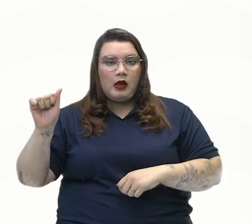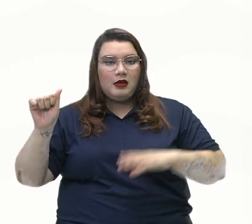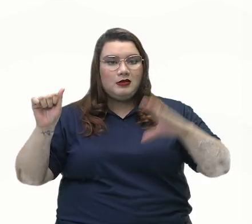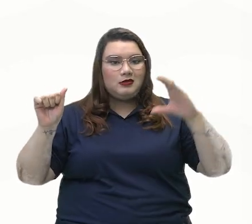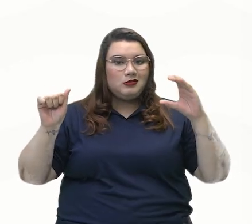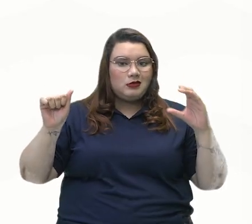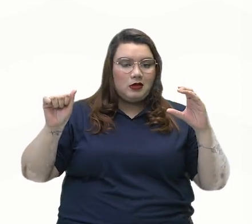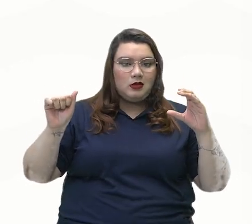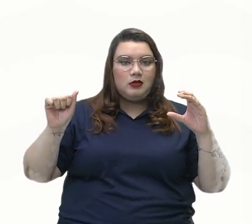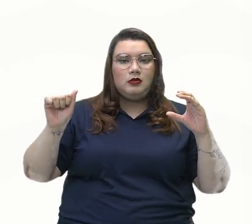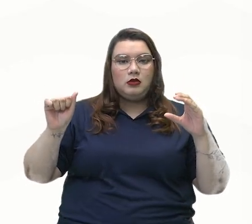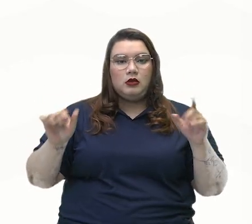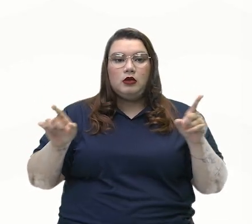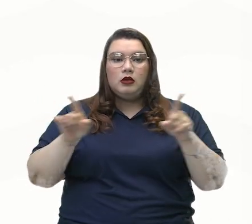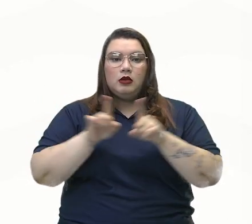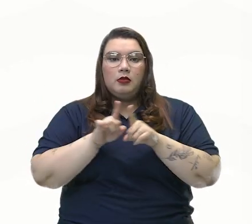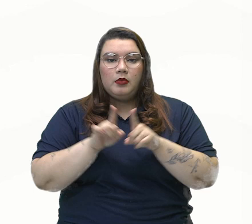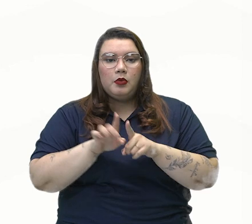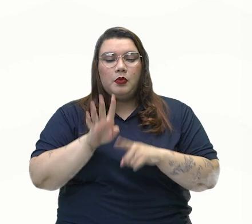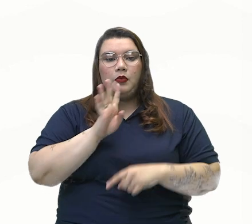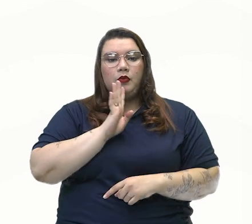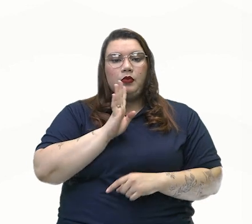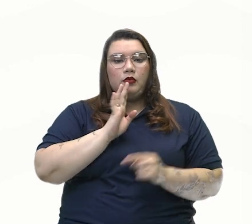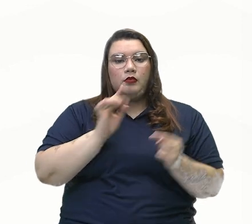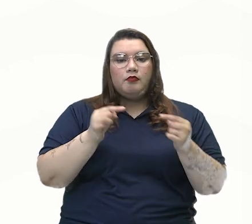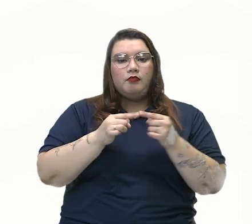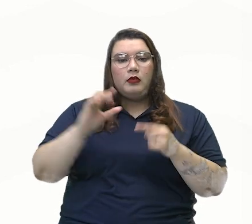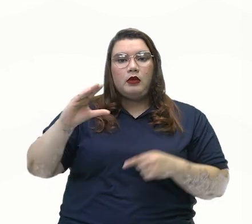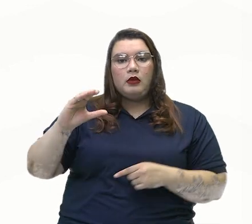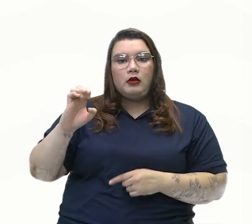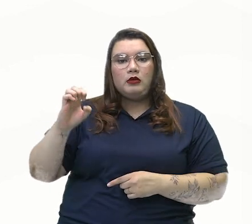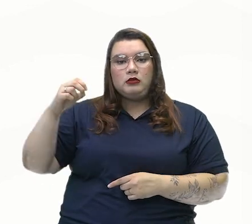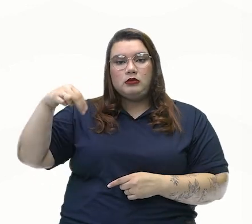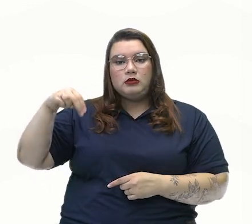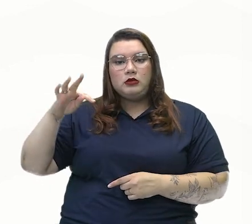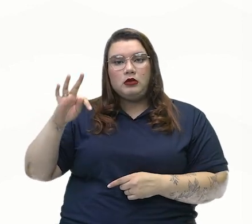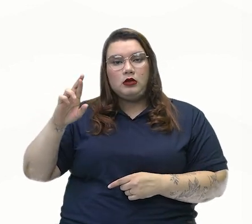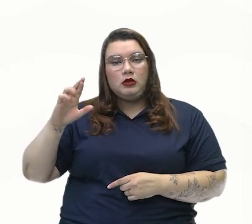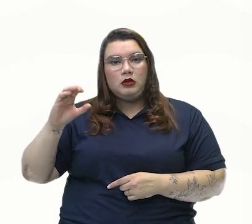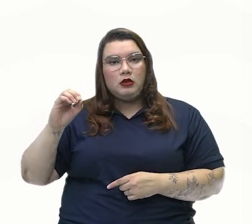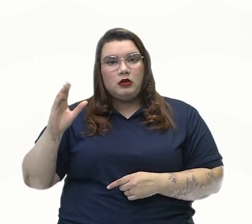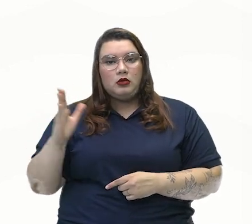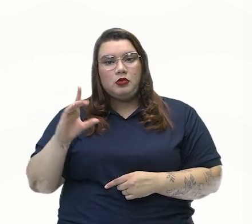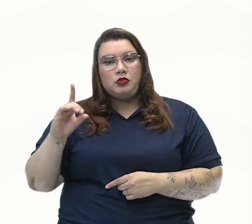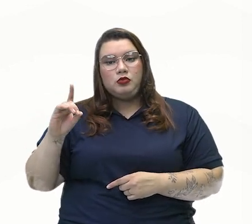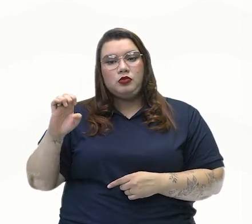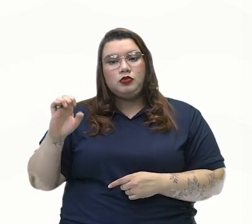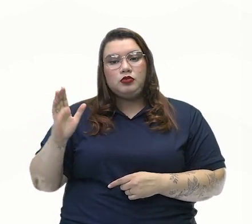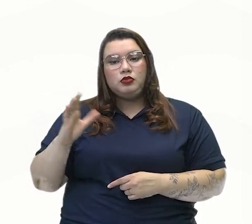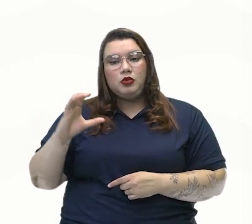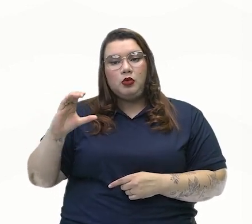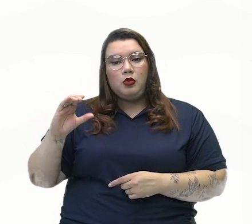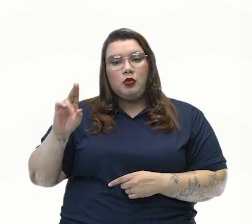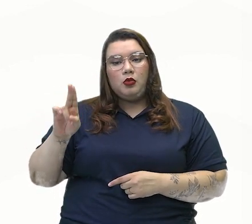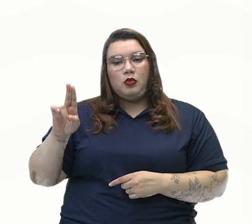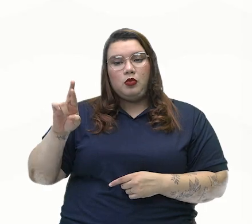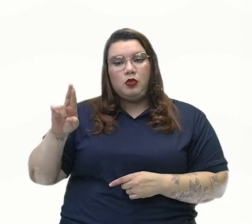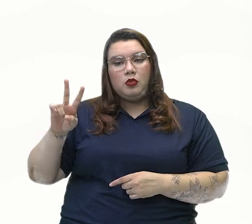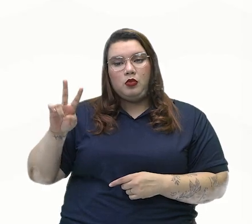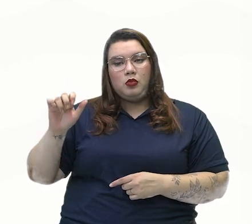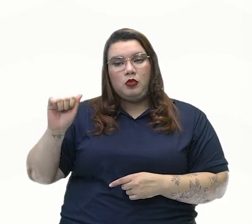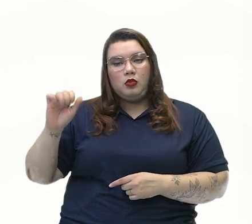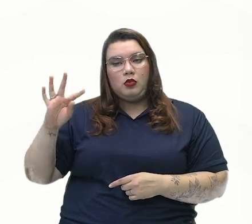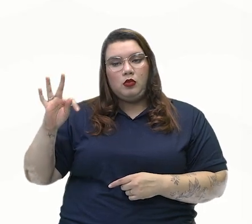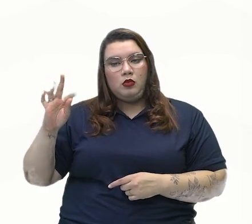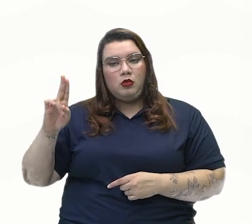letras A e C, né? Também conhecidos como centro de curvatura. No caso dos espelhos esféricos,